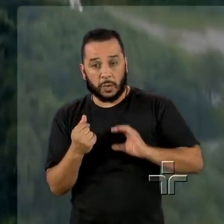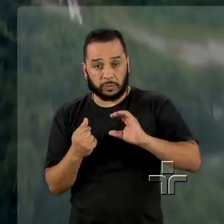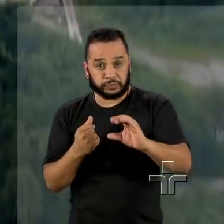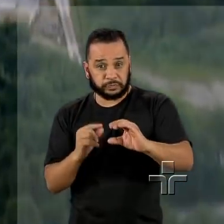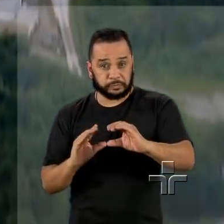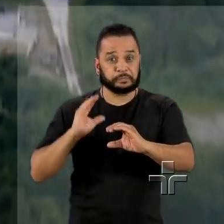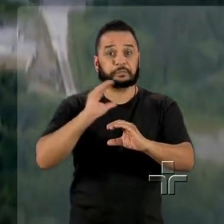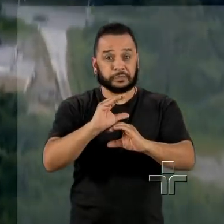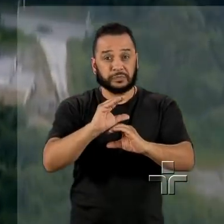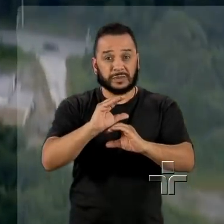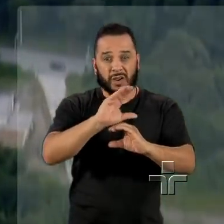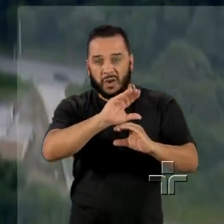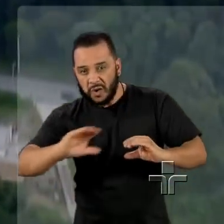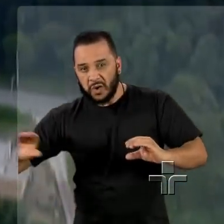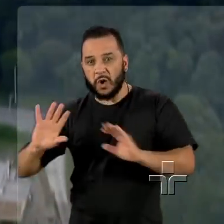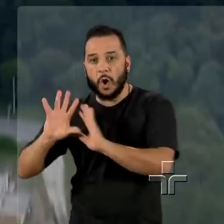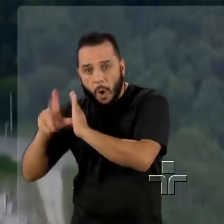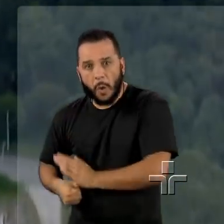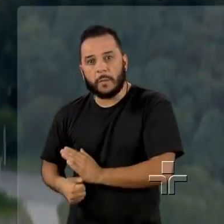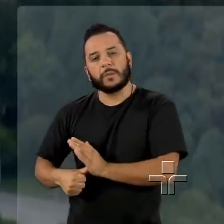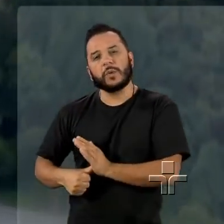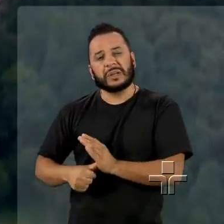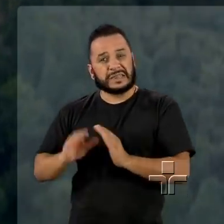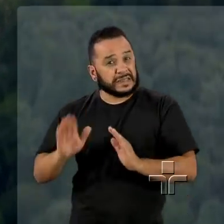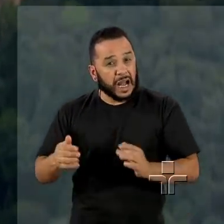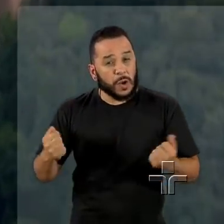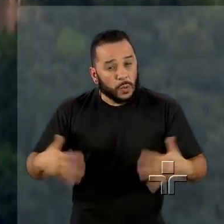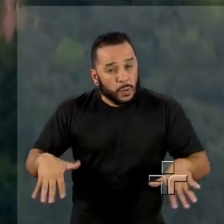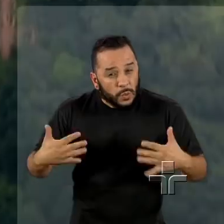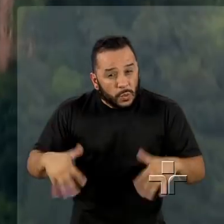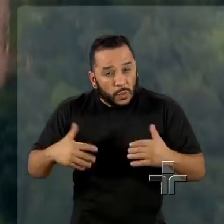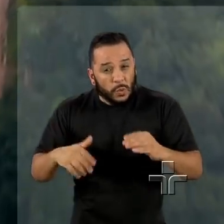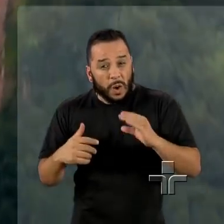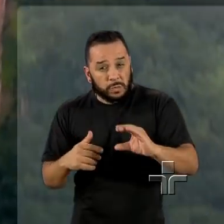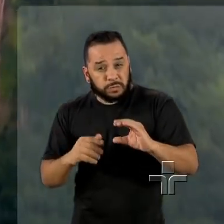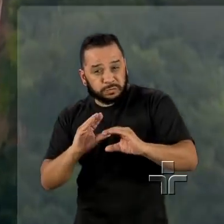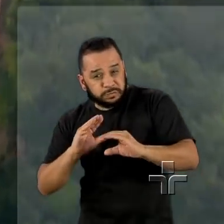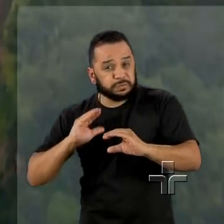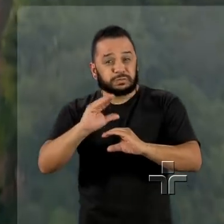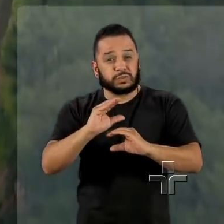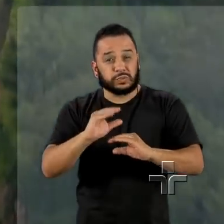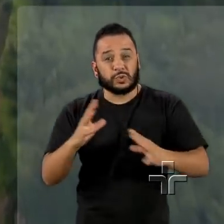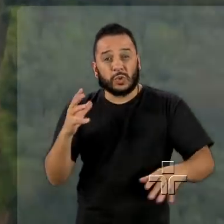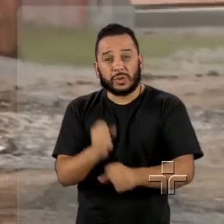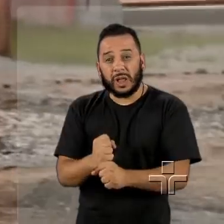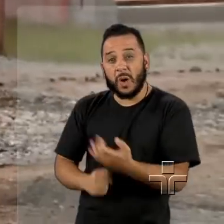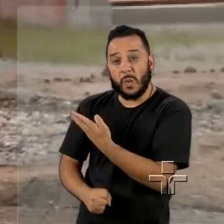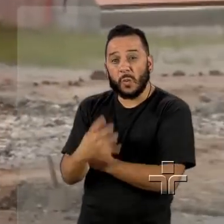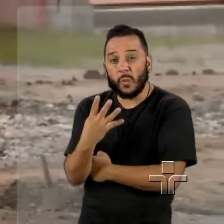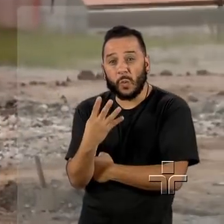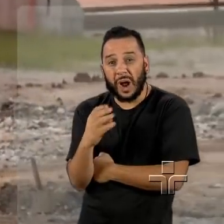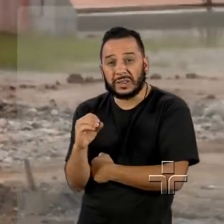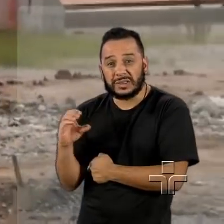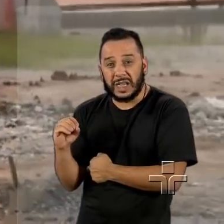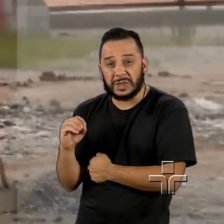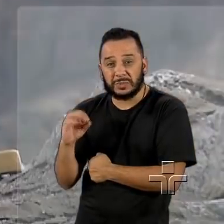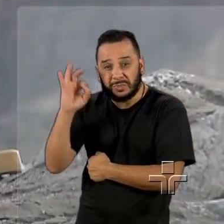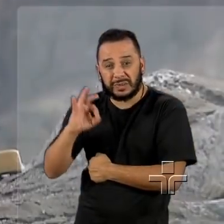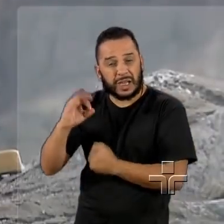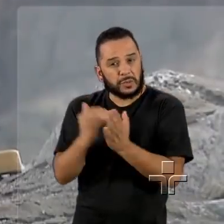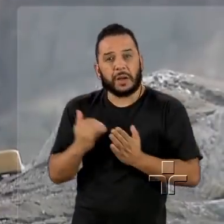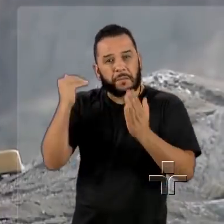e quase uma opção de governo. E só se atacam as consequências e não as causas.